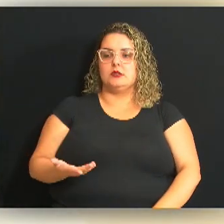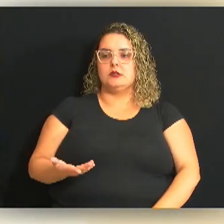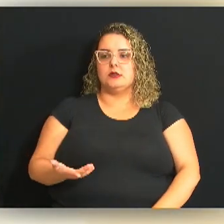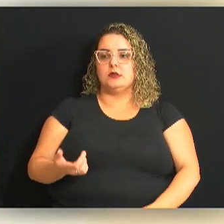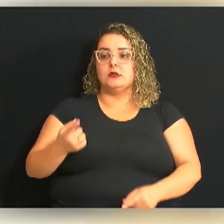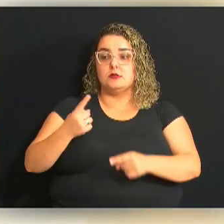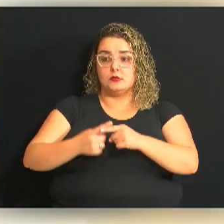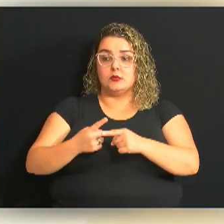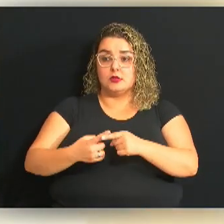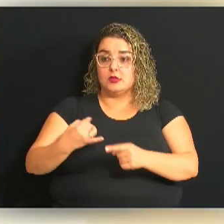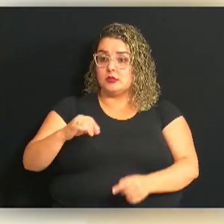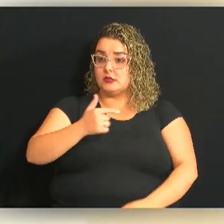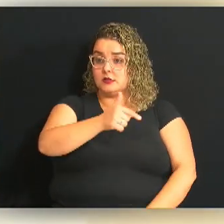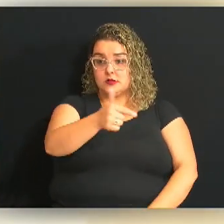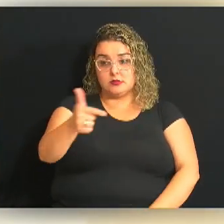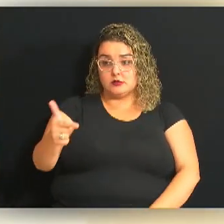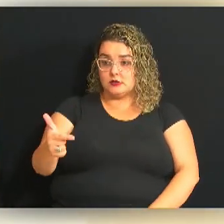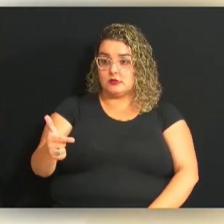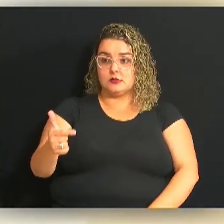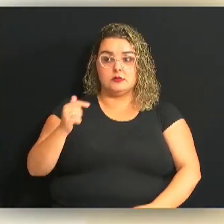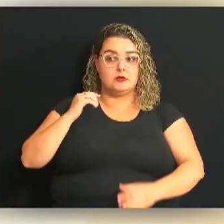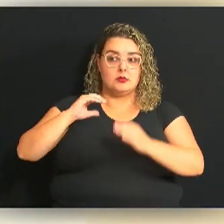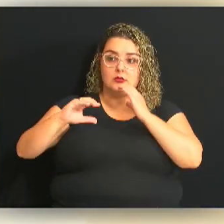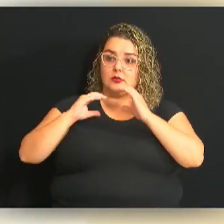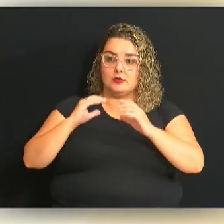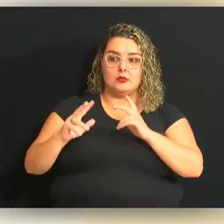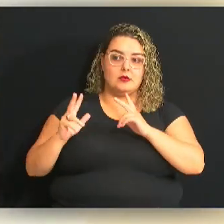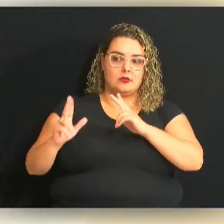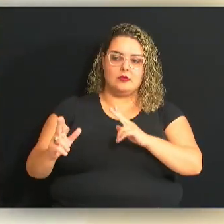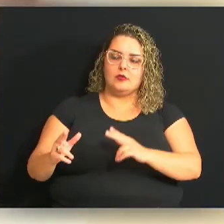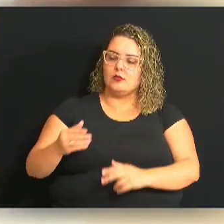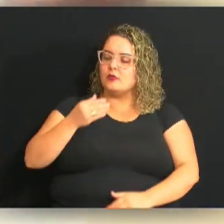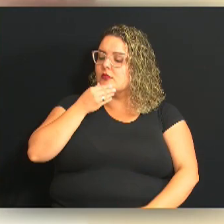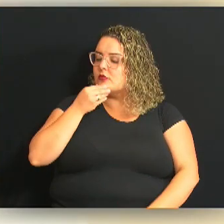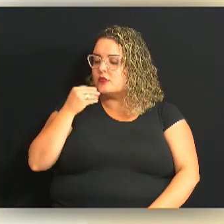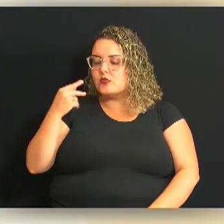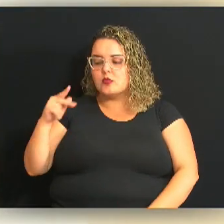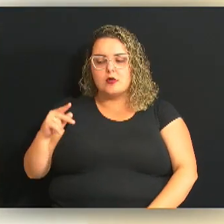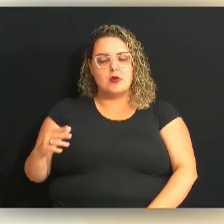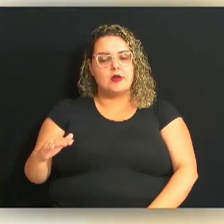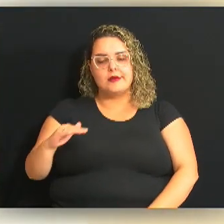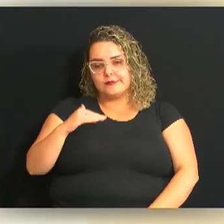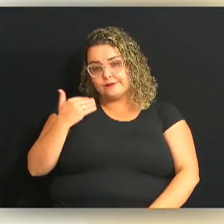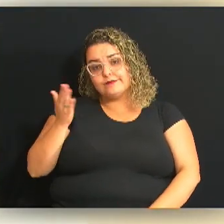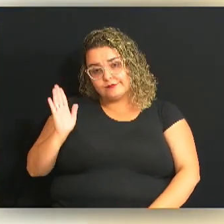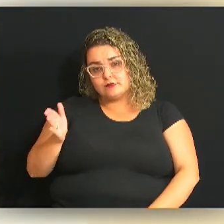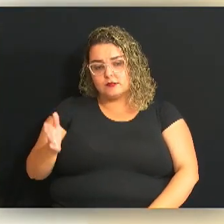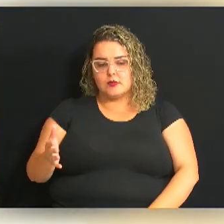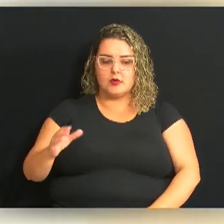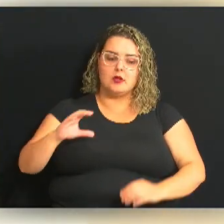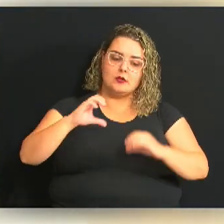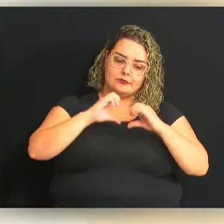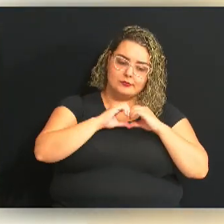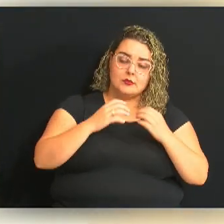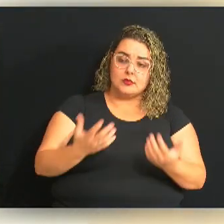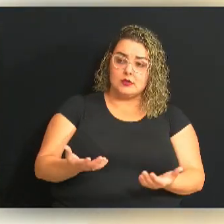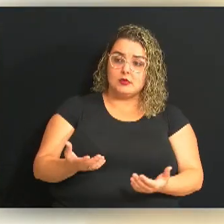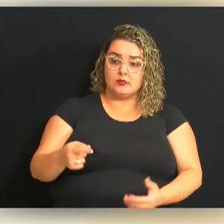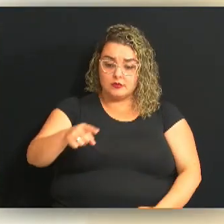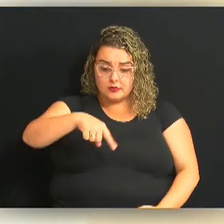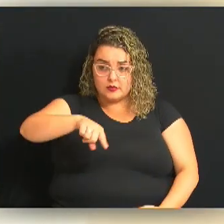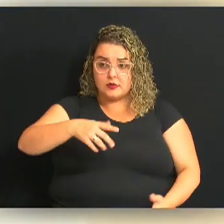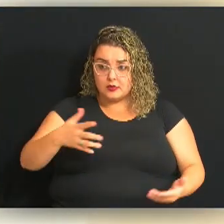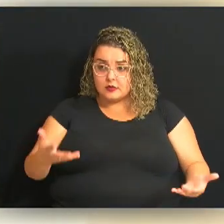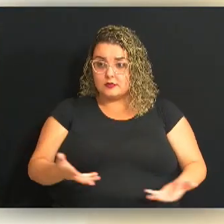vocês não tivessem cantando como ele gostava, com todos que vocês ficam com nós e levando a gente, porque